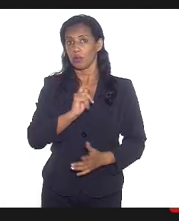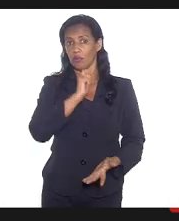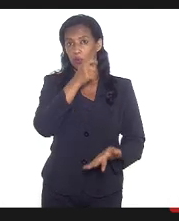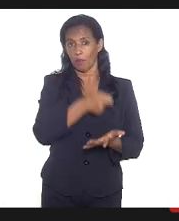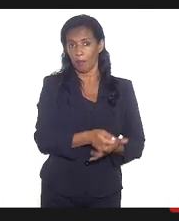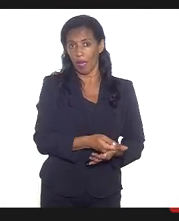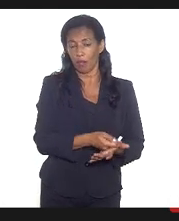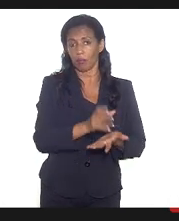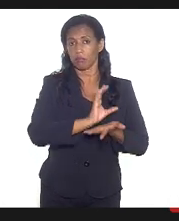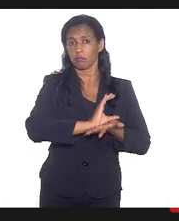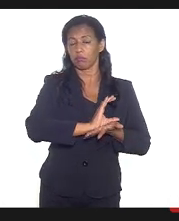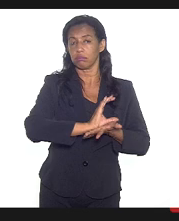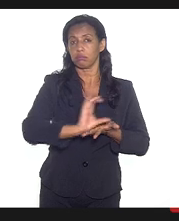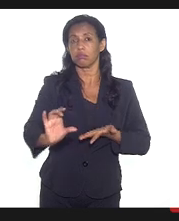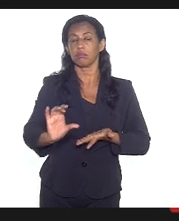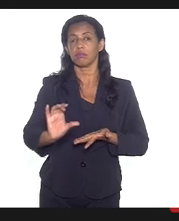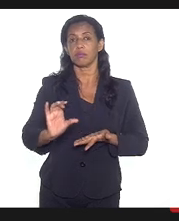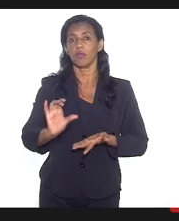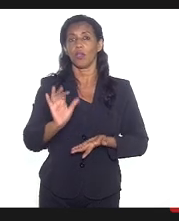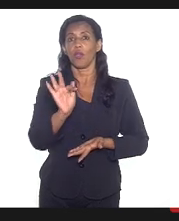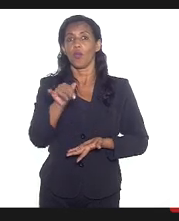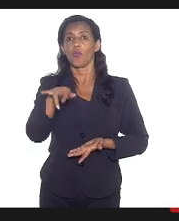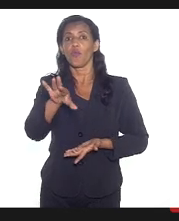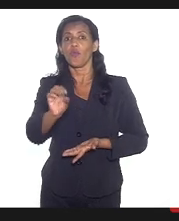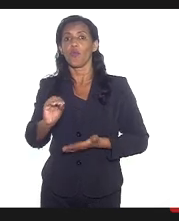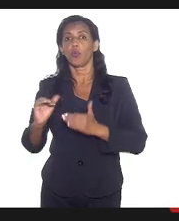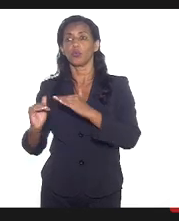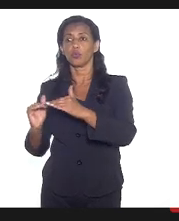seriam destinados ao Fundo Soberano,